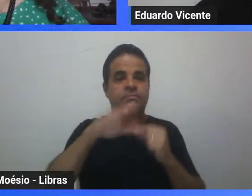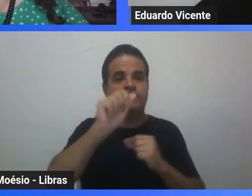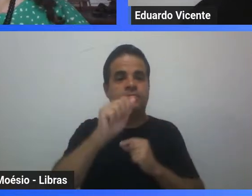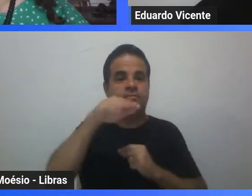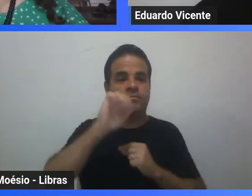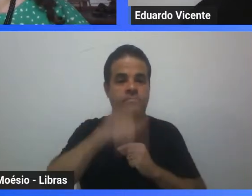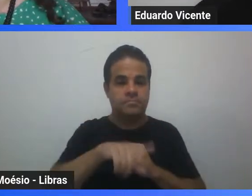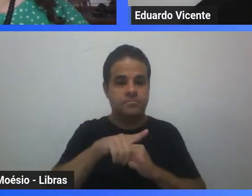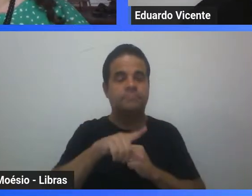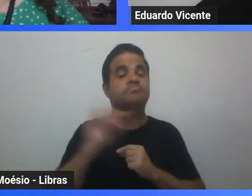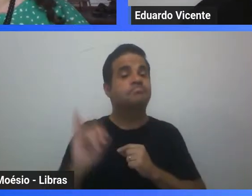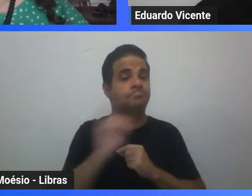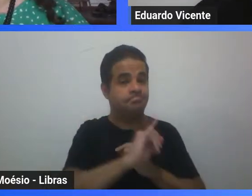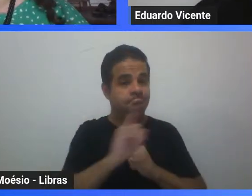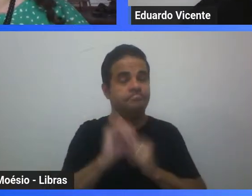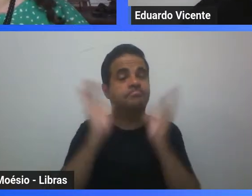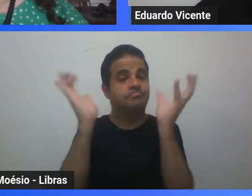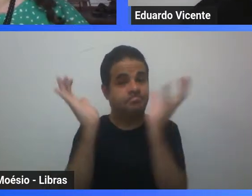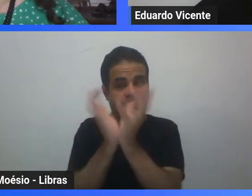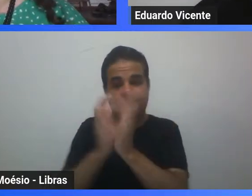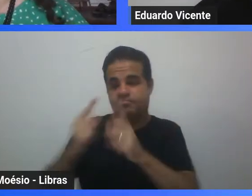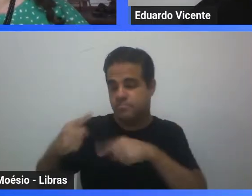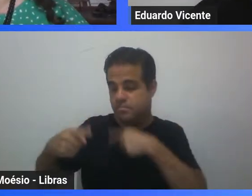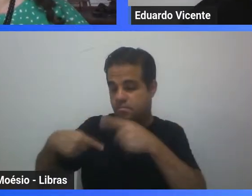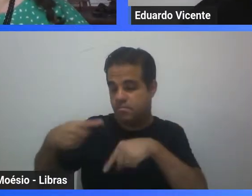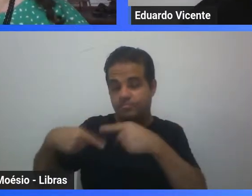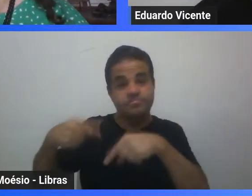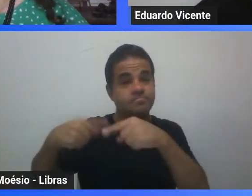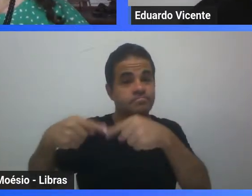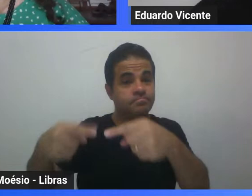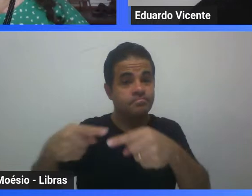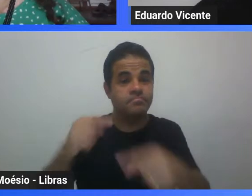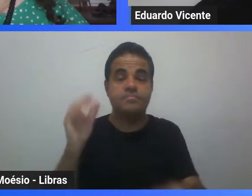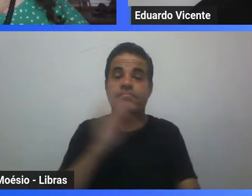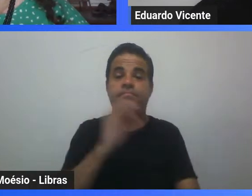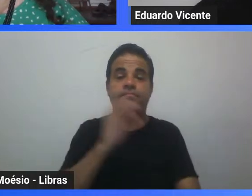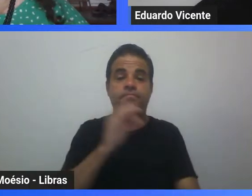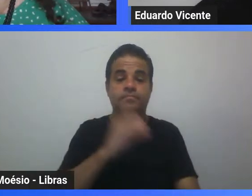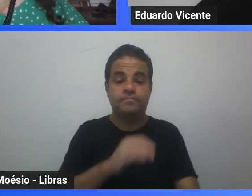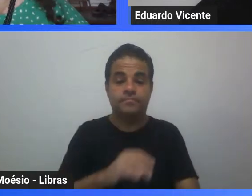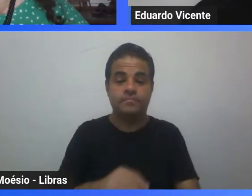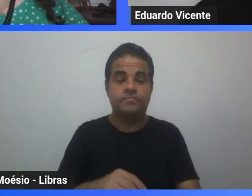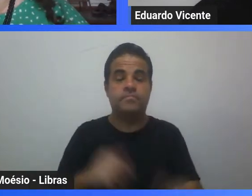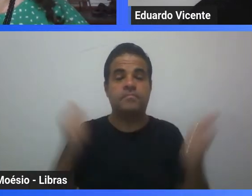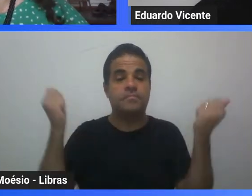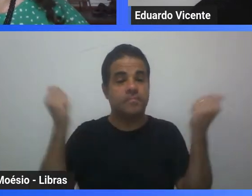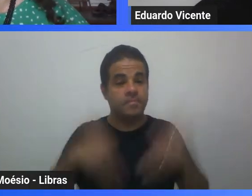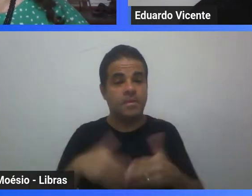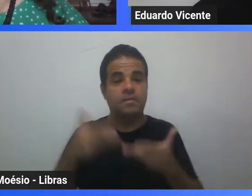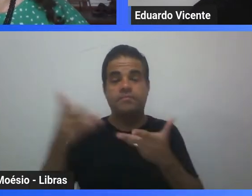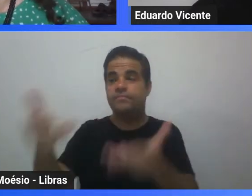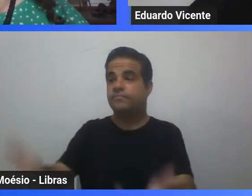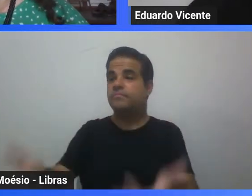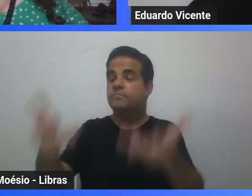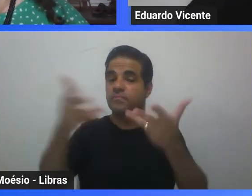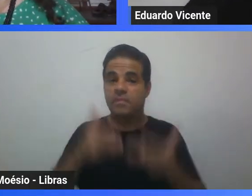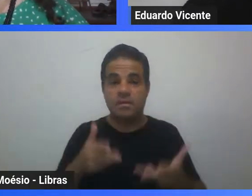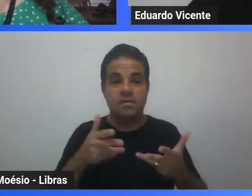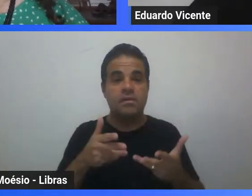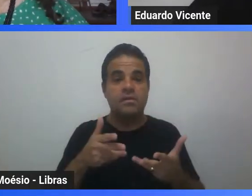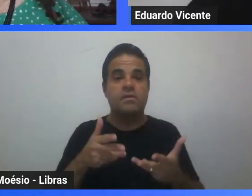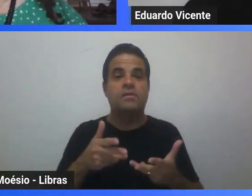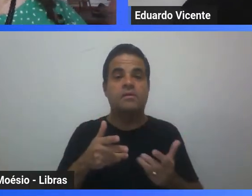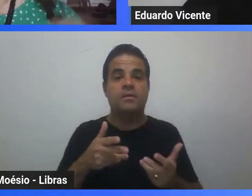do GRAE, Grupo de Atualização e Emergência. Seja bem-vindo, viu, Eduardo? Olá, tudo bem?